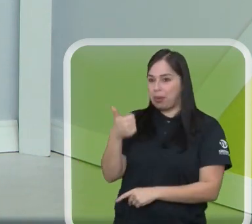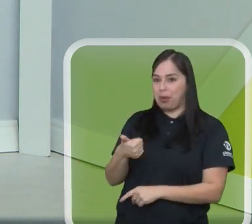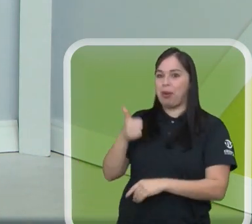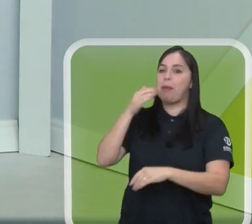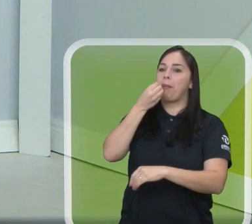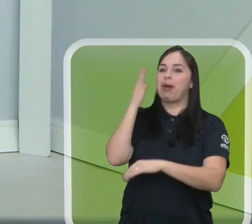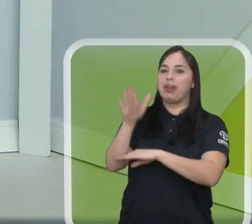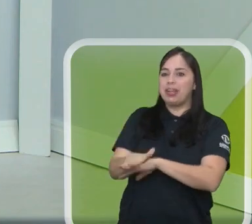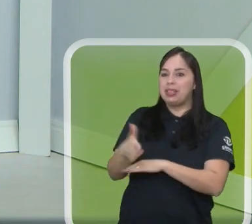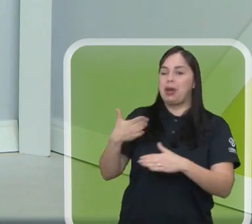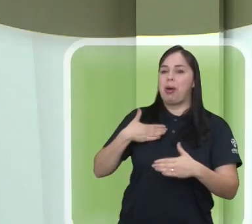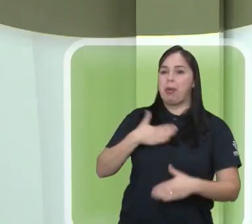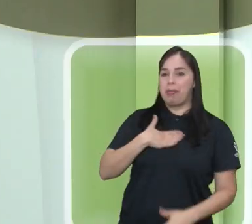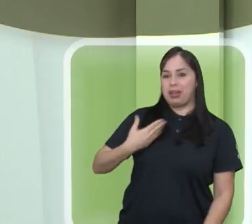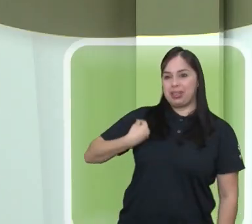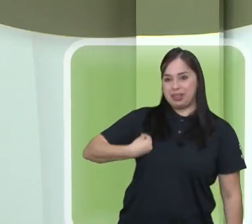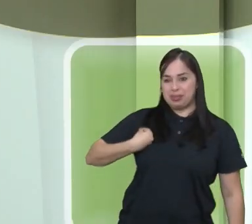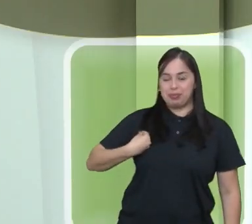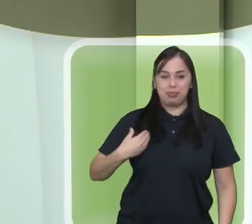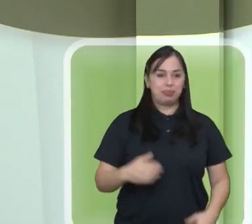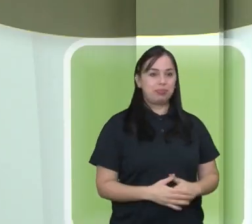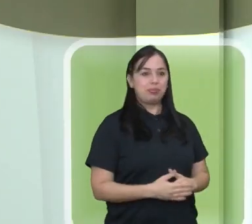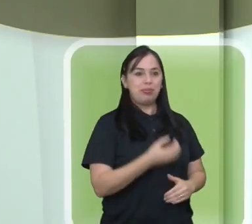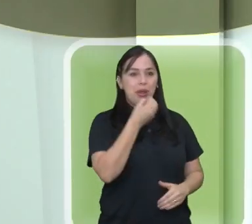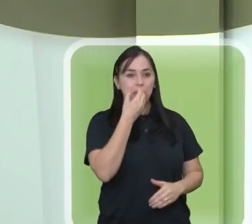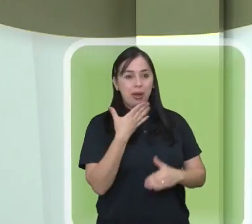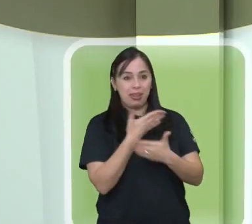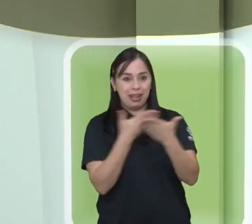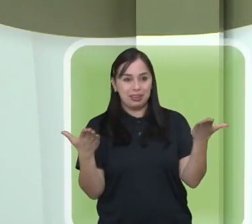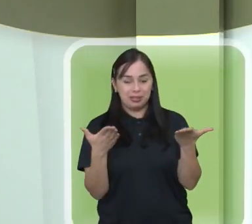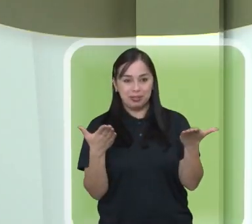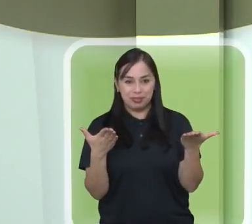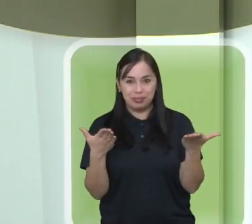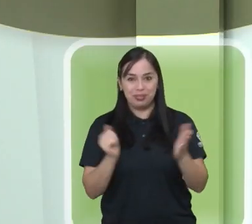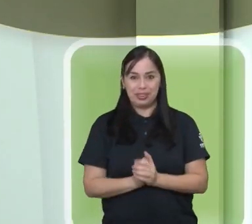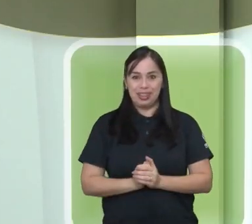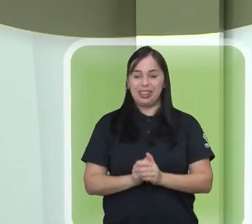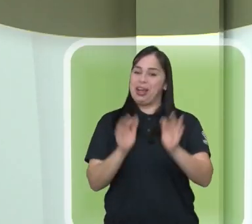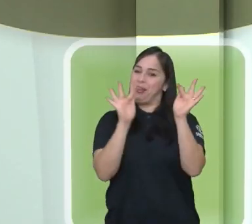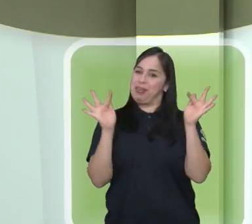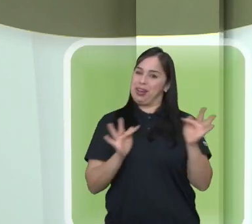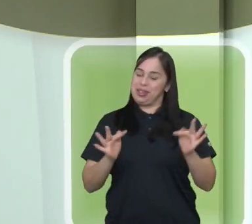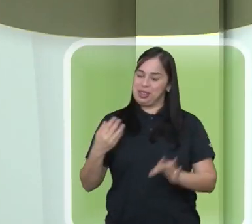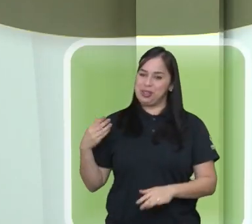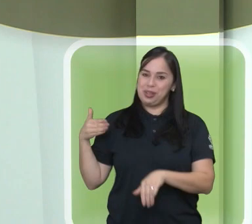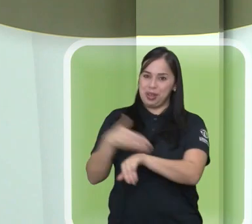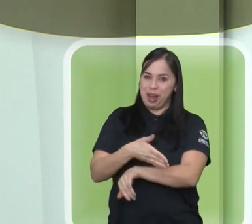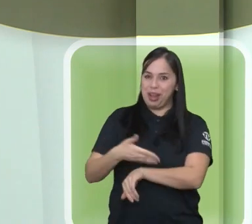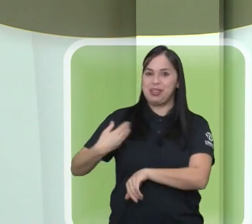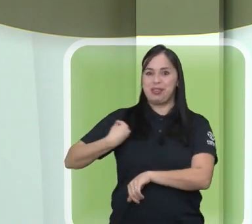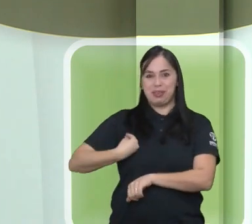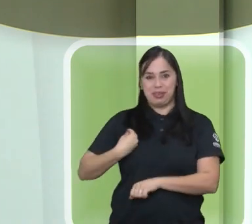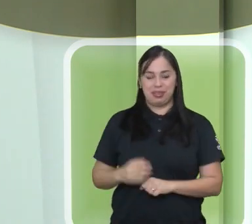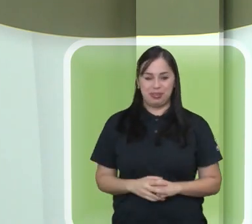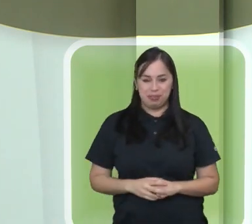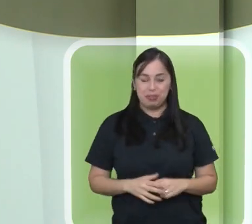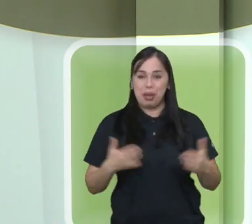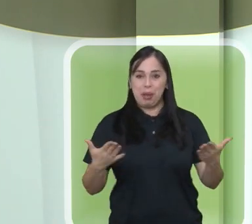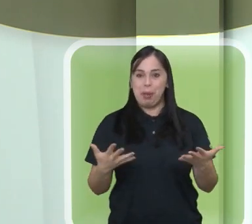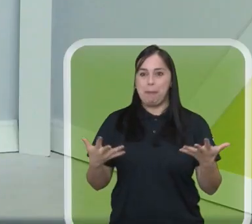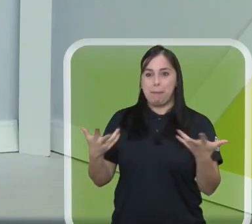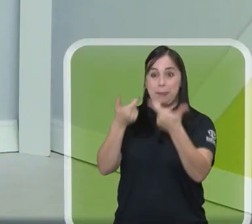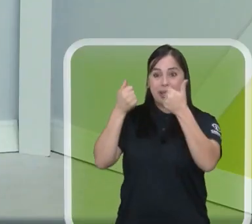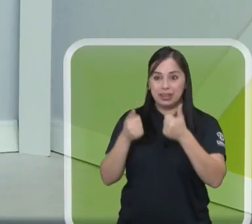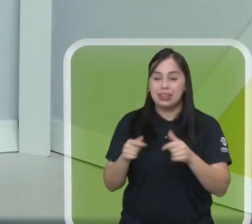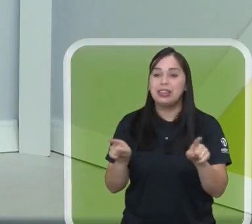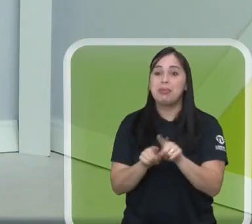tarde, obrigado pela presença. Boa tarde, Vieira. Boa tarde a você aí de casa. Feliz em estar aqui no primeiro Hora do Esporte. Maravilha. E olha só,